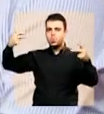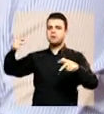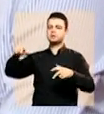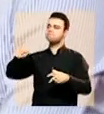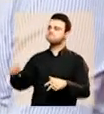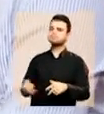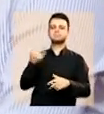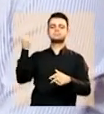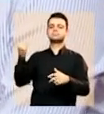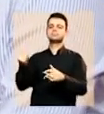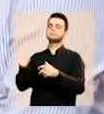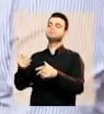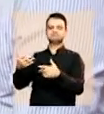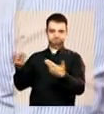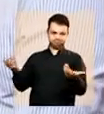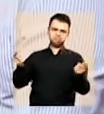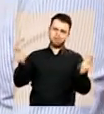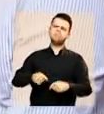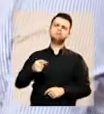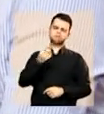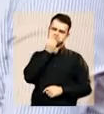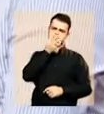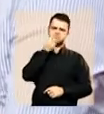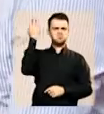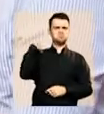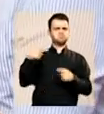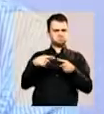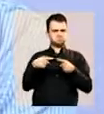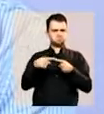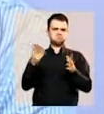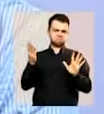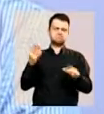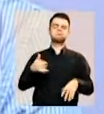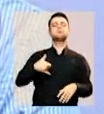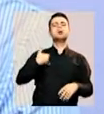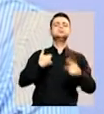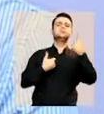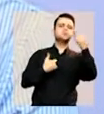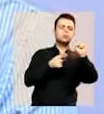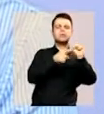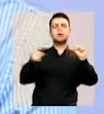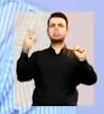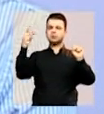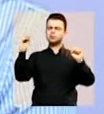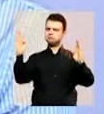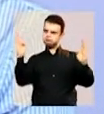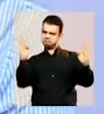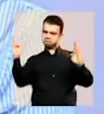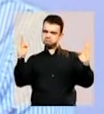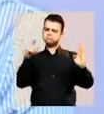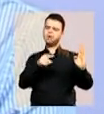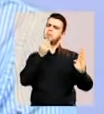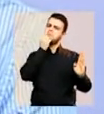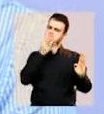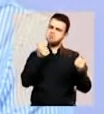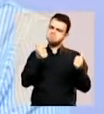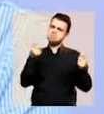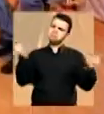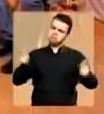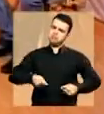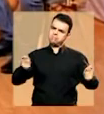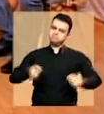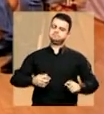intercâmbio muito viável. E de 18 a 30 anos, isso é uma faixa etária muito bacana de ser